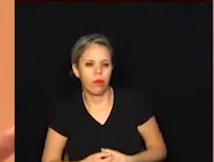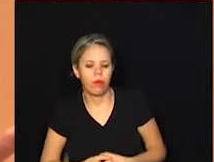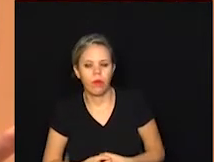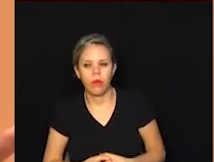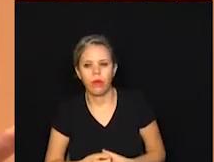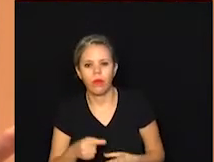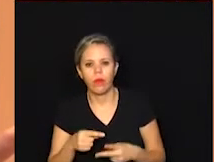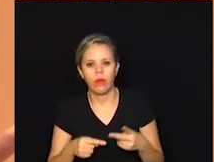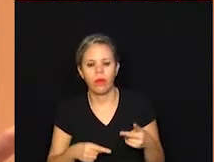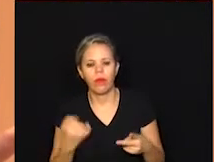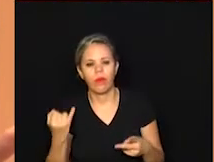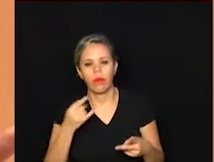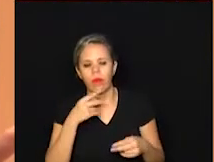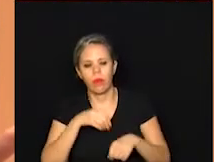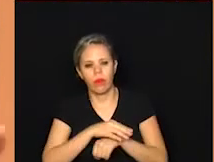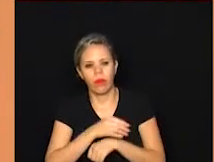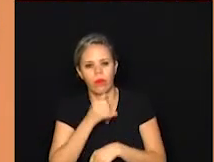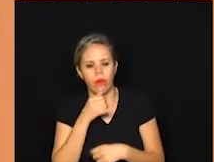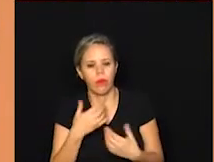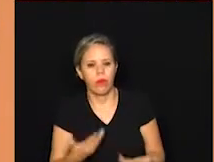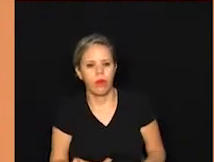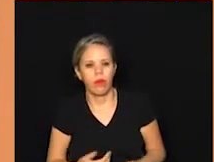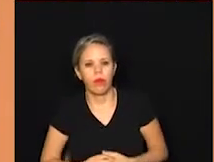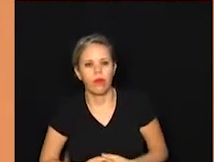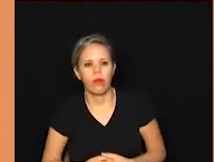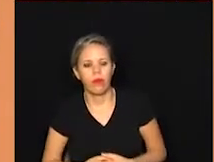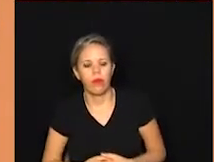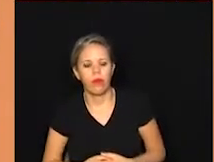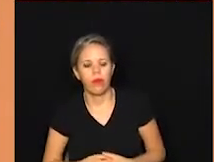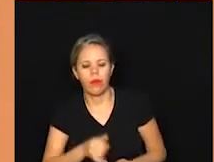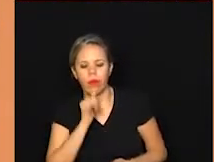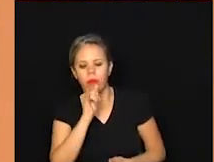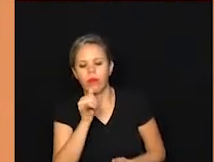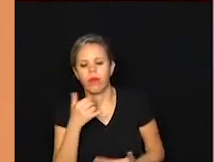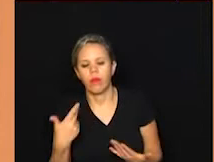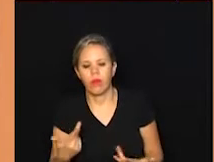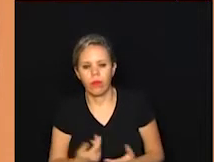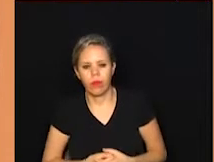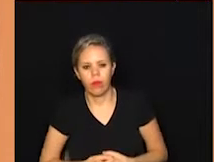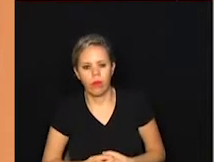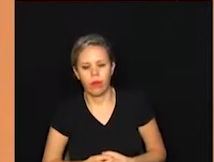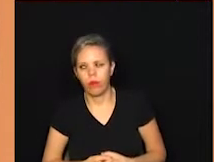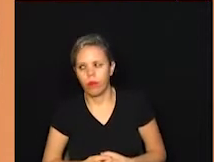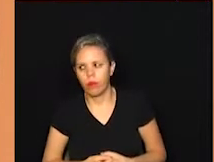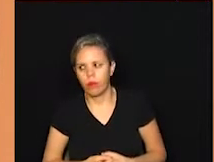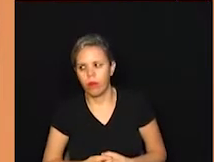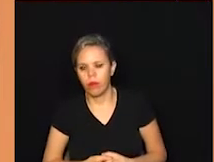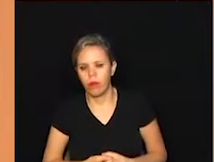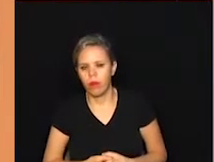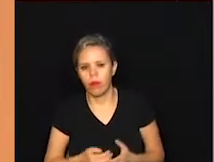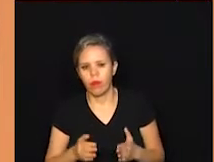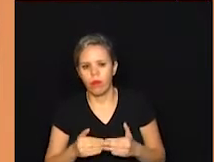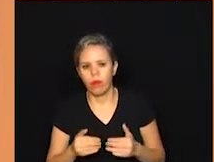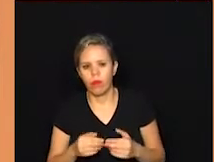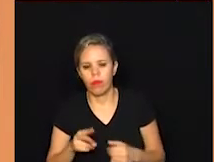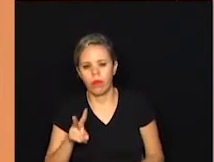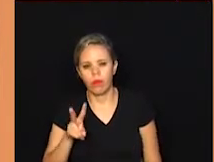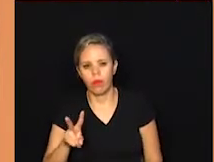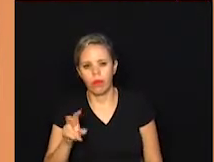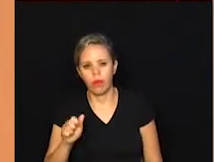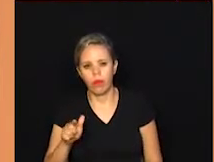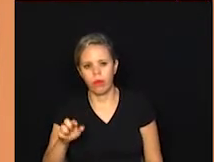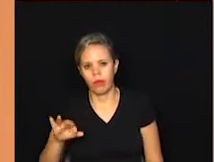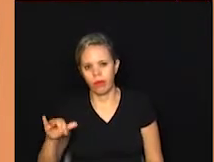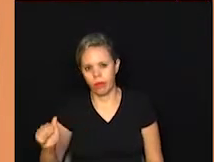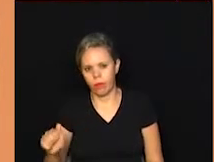2 pontos que foram trazidos, né? Queria dizer, e eu vou pedir para a Vandercleia